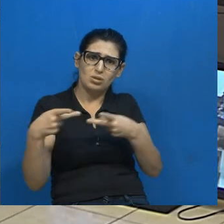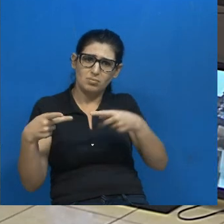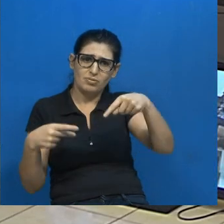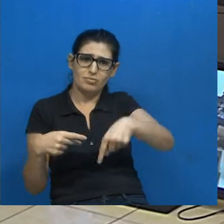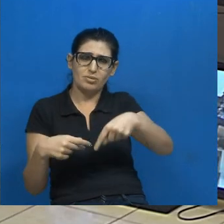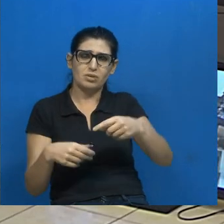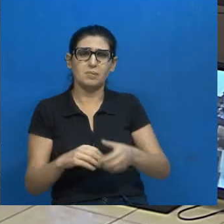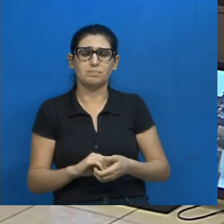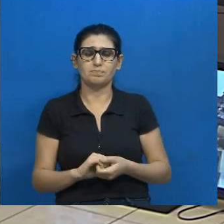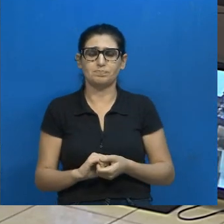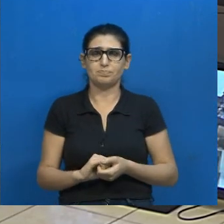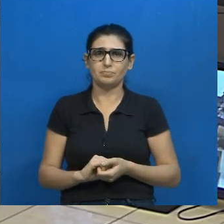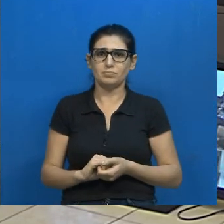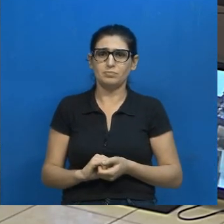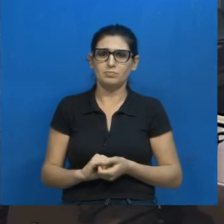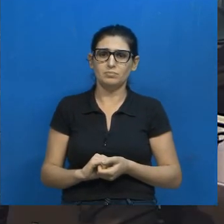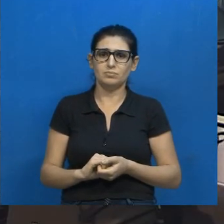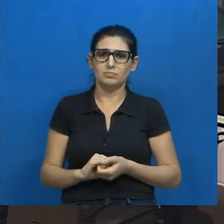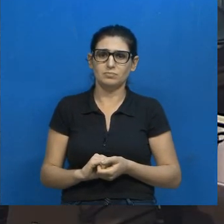Pessoal, então...